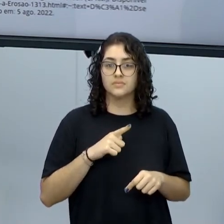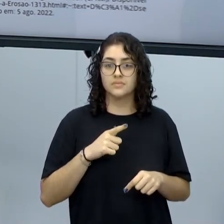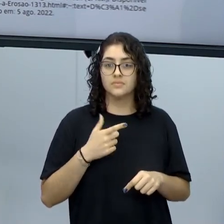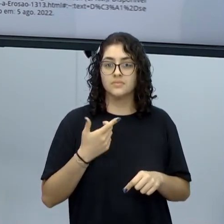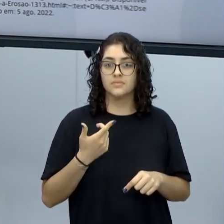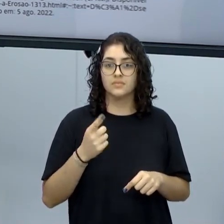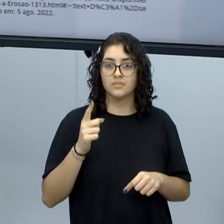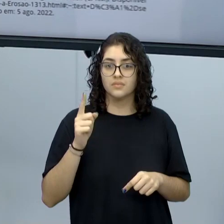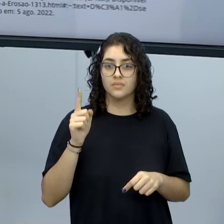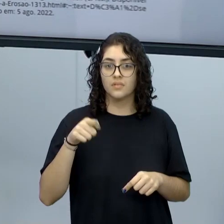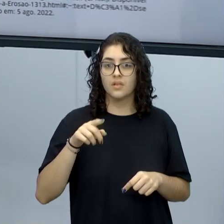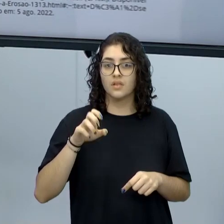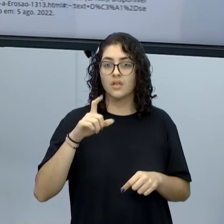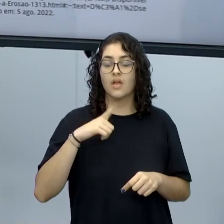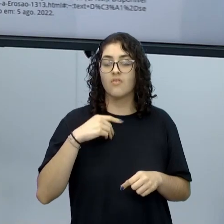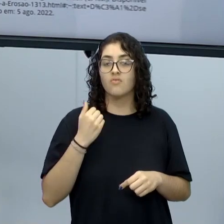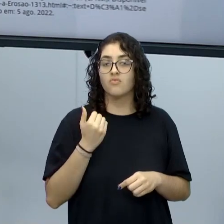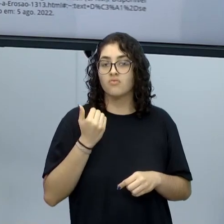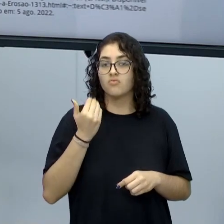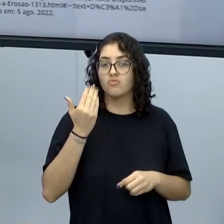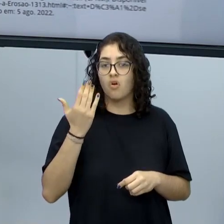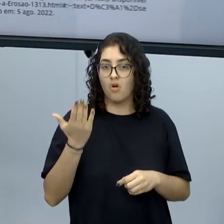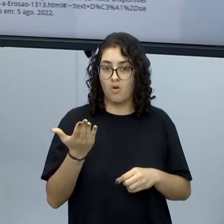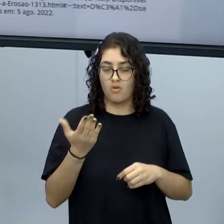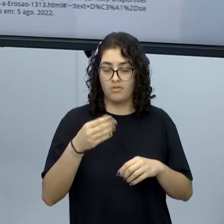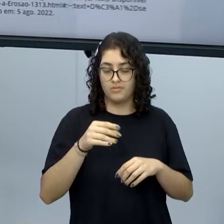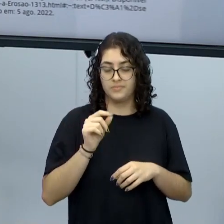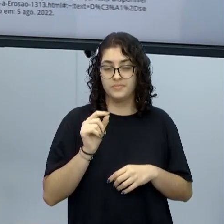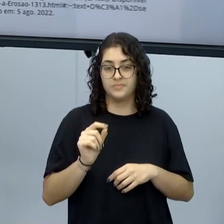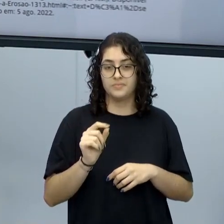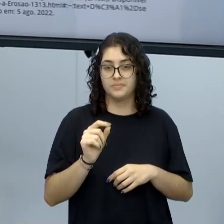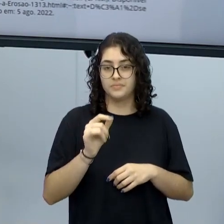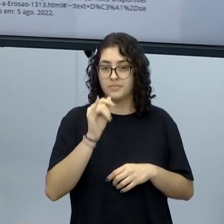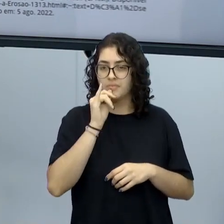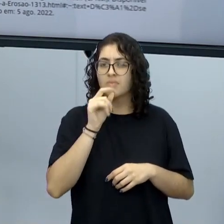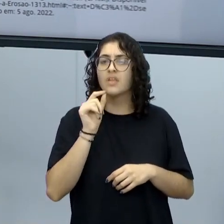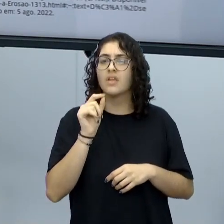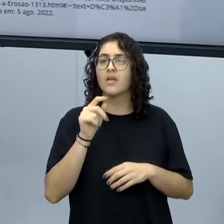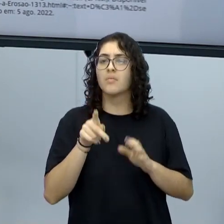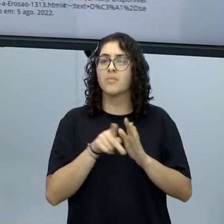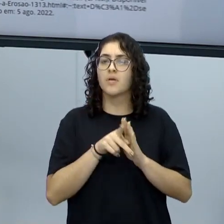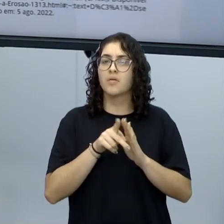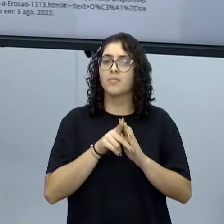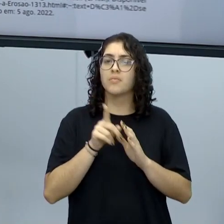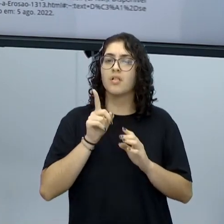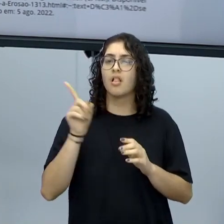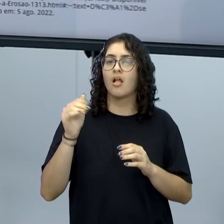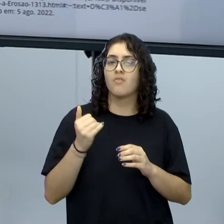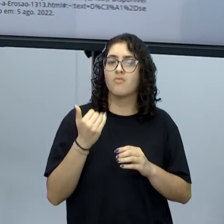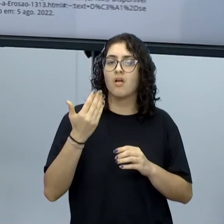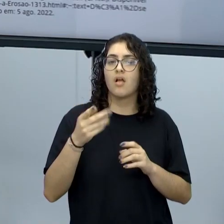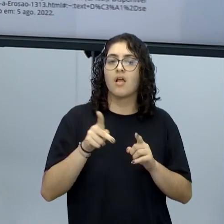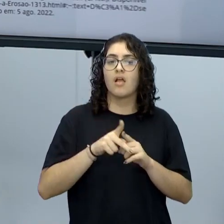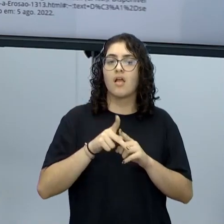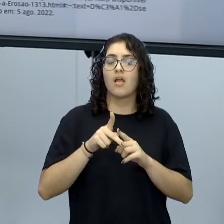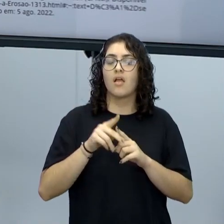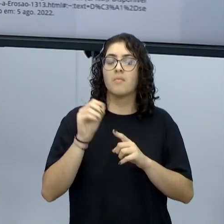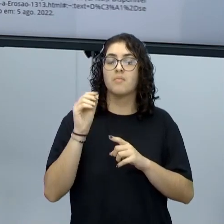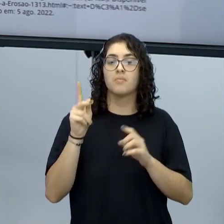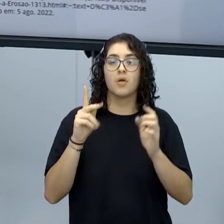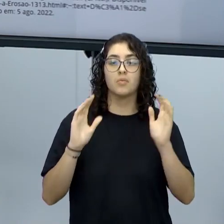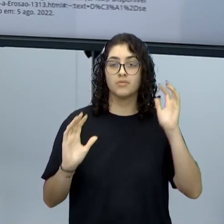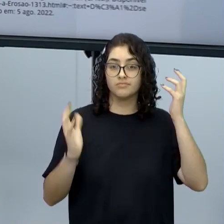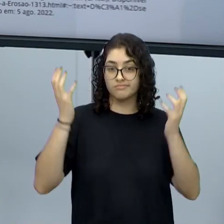são exógenos, são externos à rocha. O que é um intemperismo externo? Muitos deles são climáticos, provocados pelo vento,